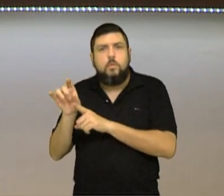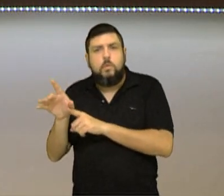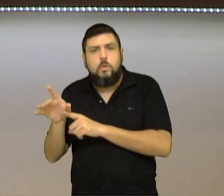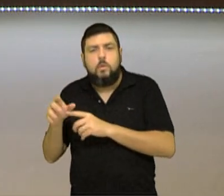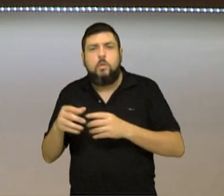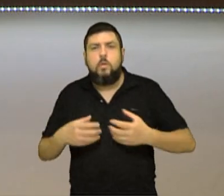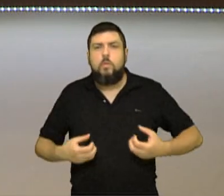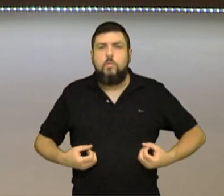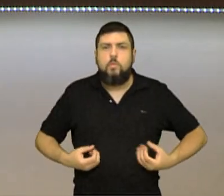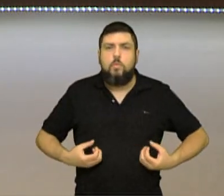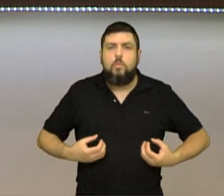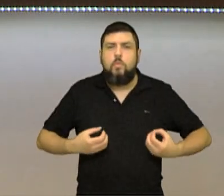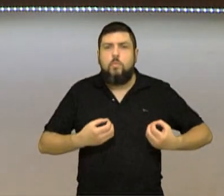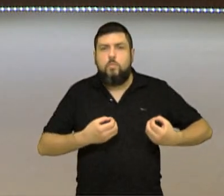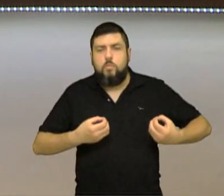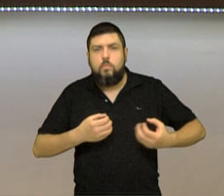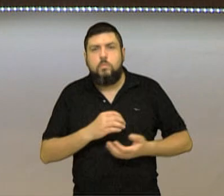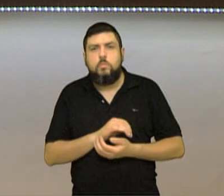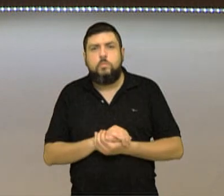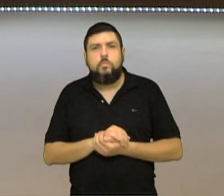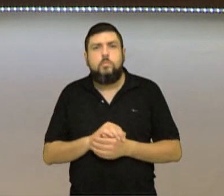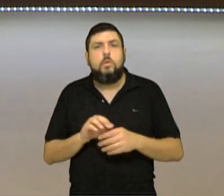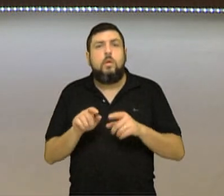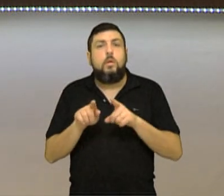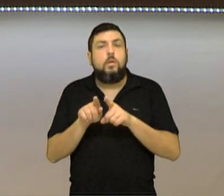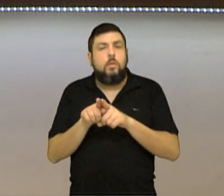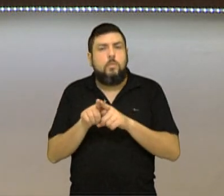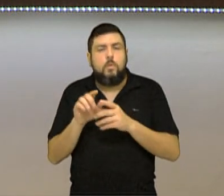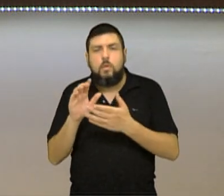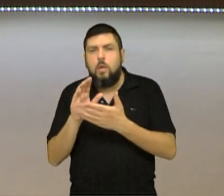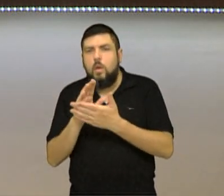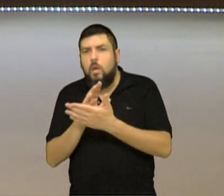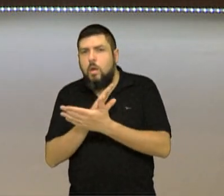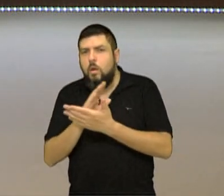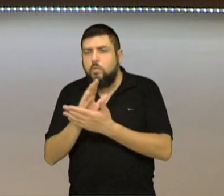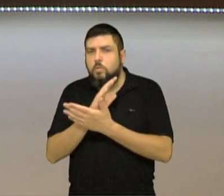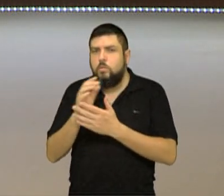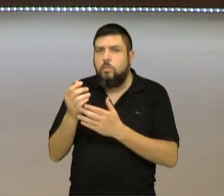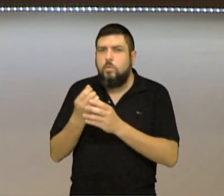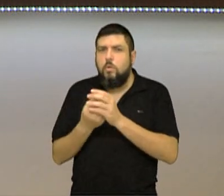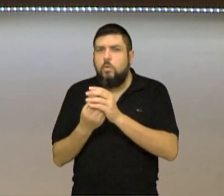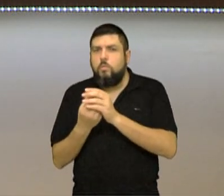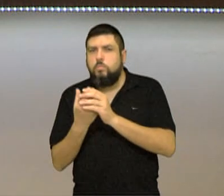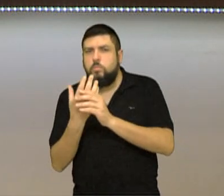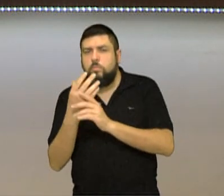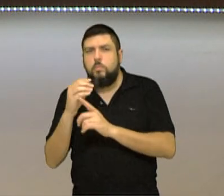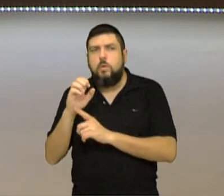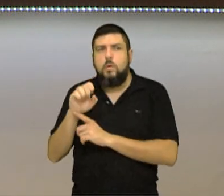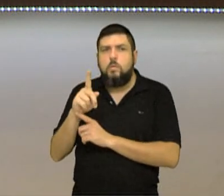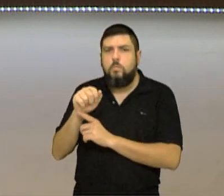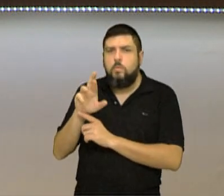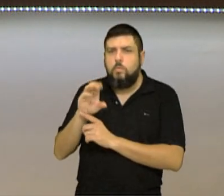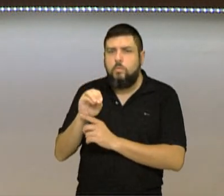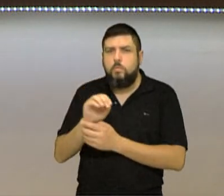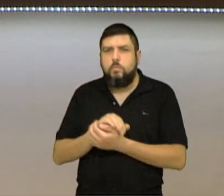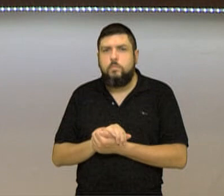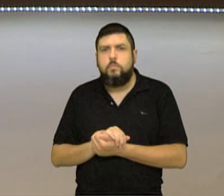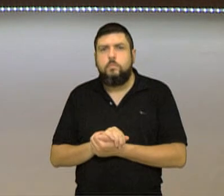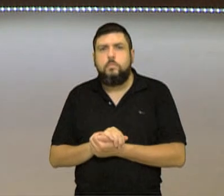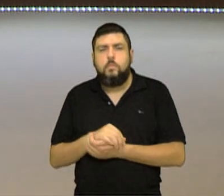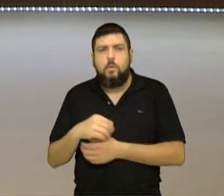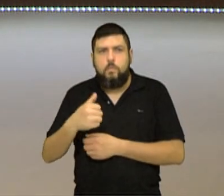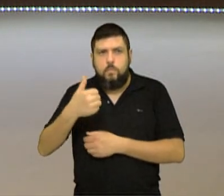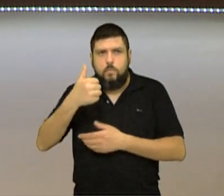né, no caso dos animais, e também esporos ali em algumas espécies de plantas, fungos e tudo mais, tá? Então vamos a uma